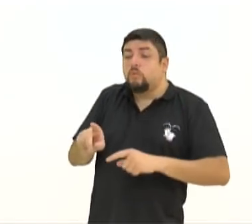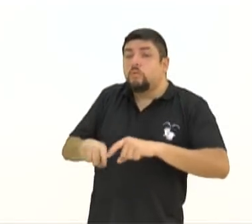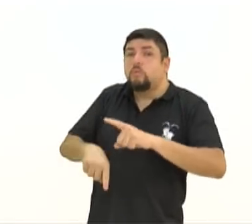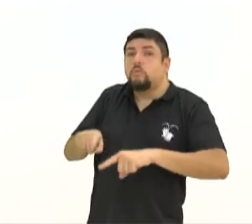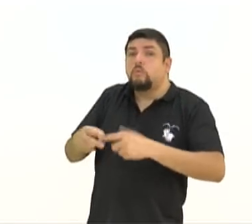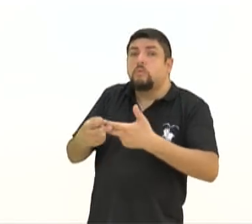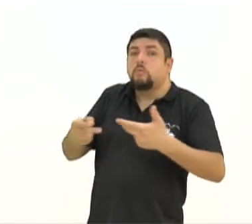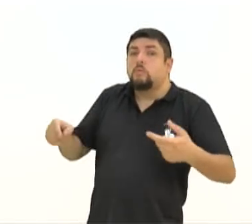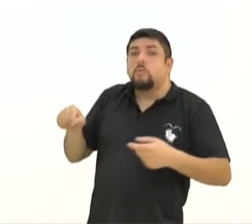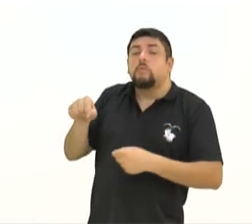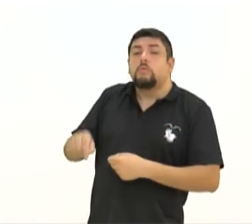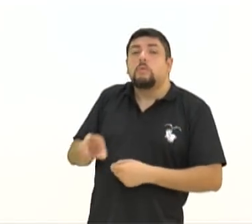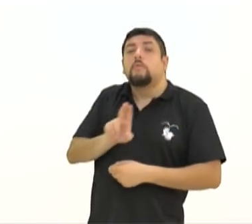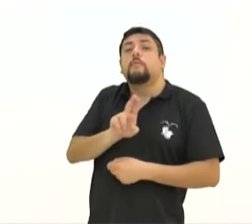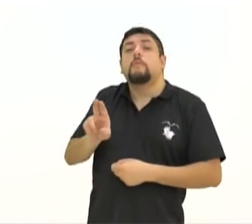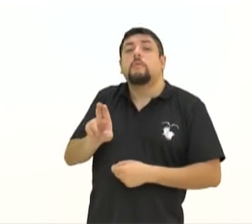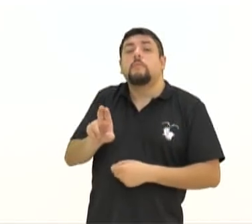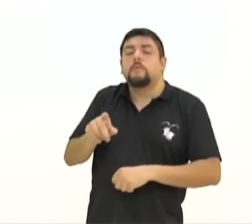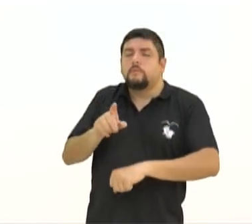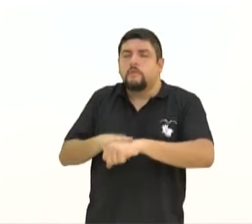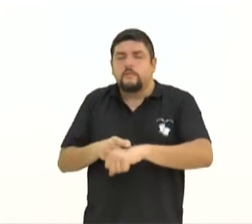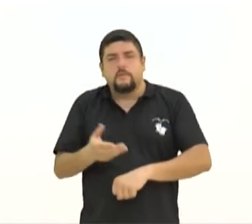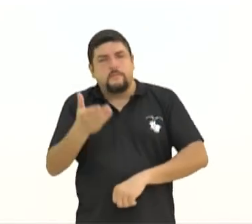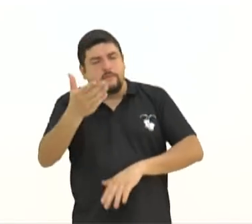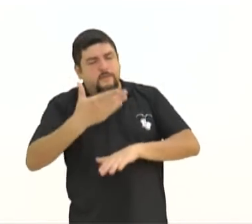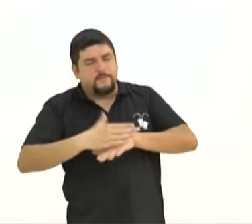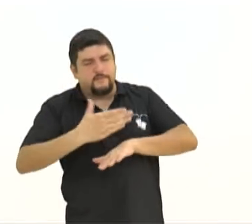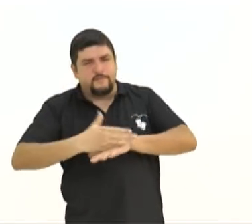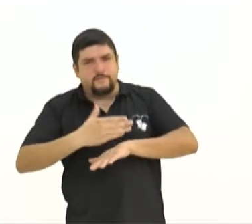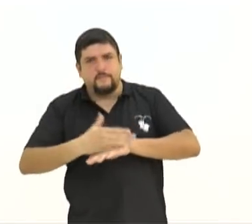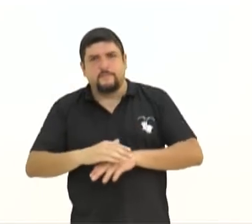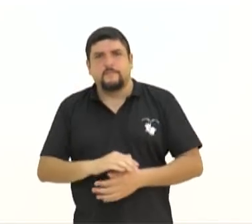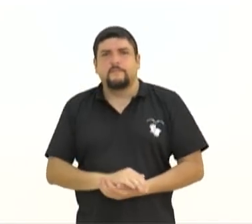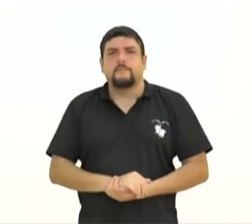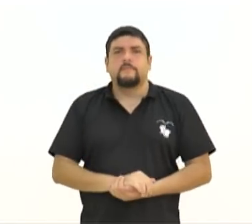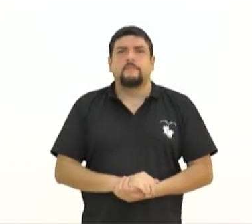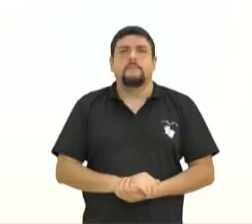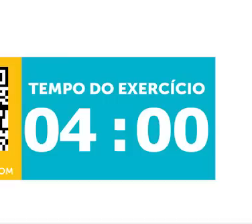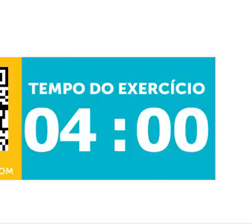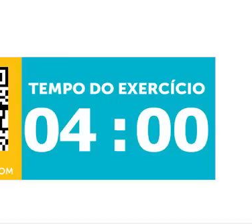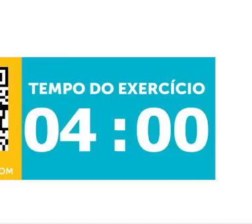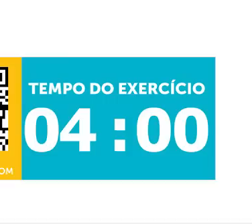fabricados por esses fabricantes? Um tempo para vocês elaborarem essa resposta.